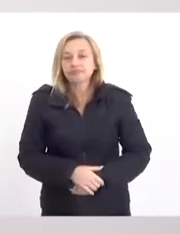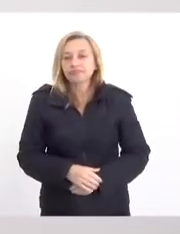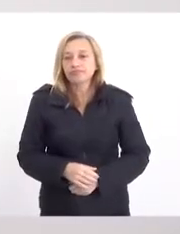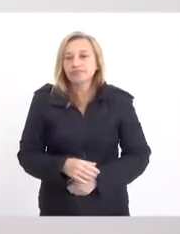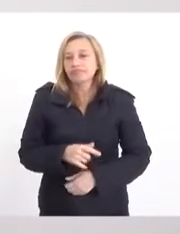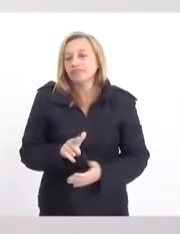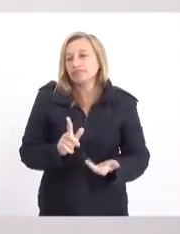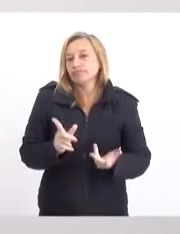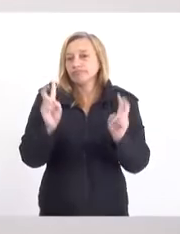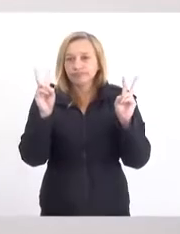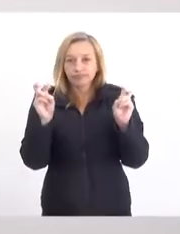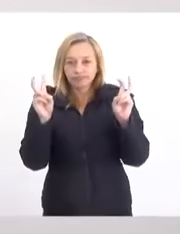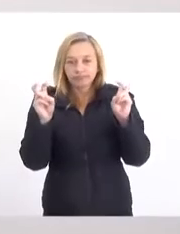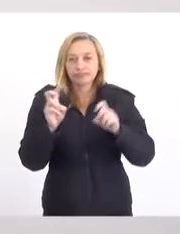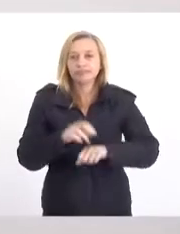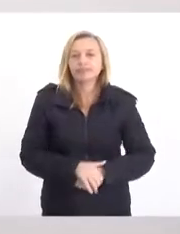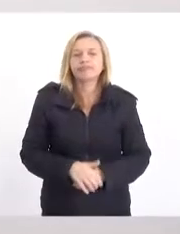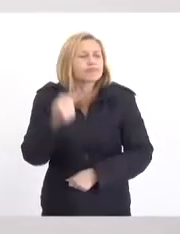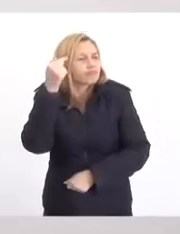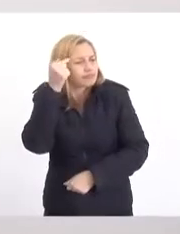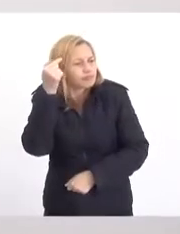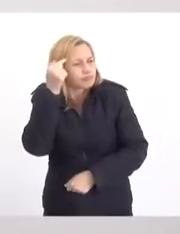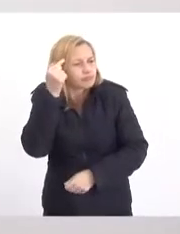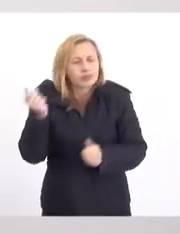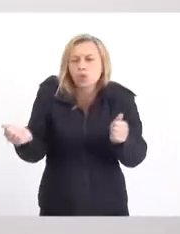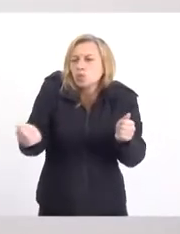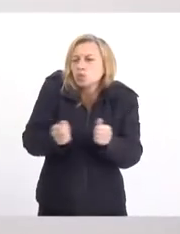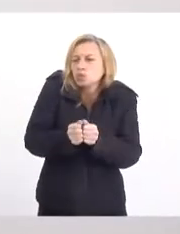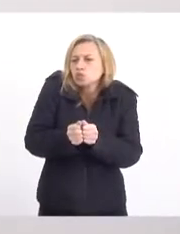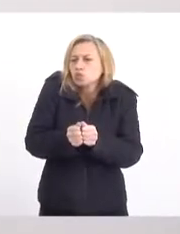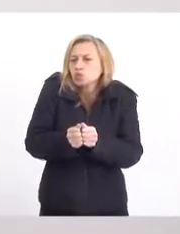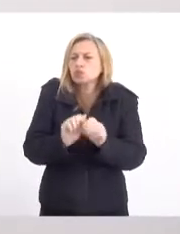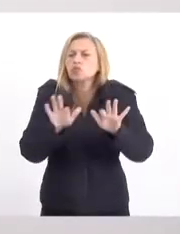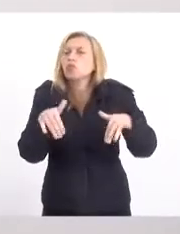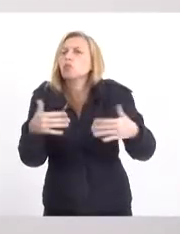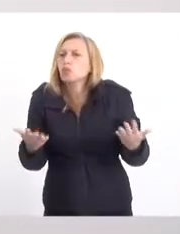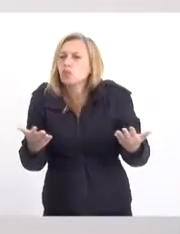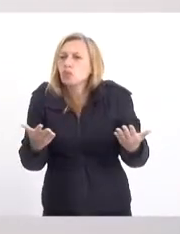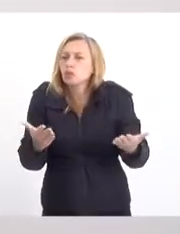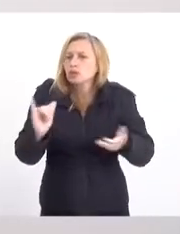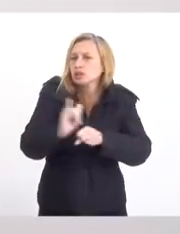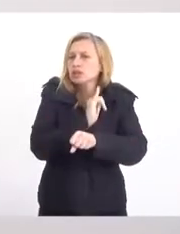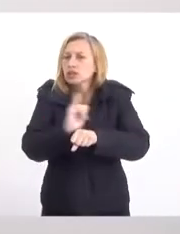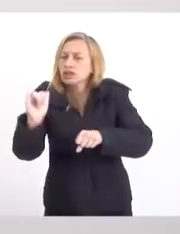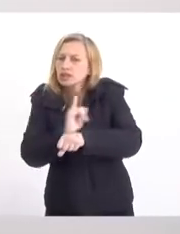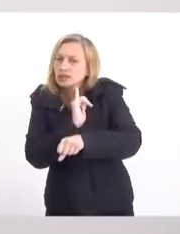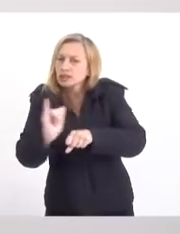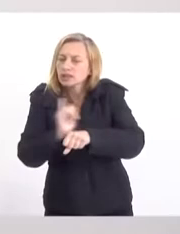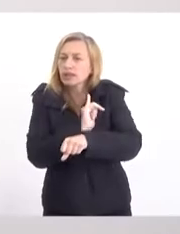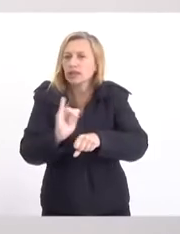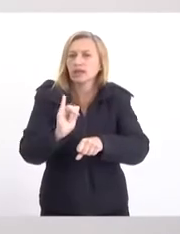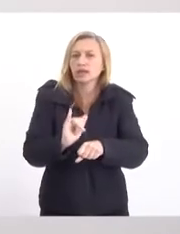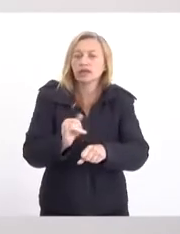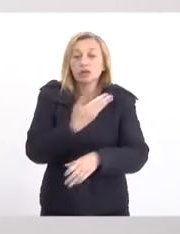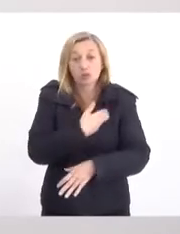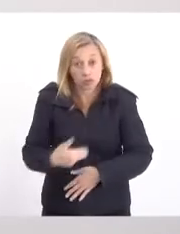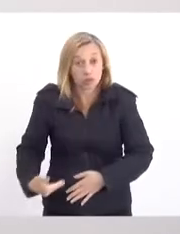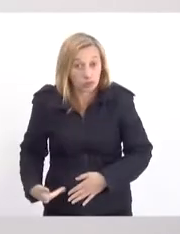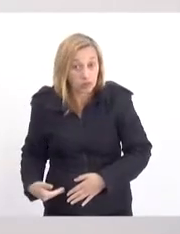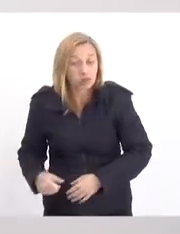nota para pensarmos juntos quais serão as estratégias para que o